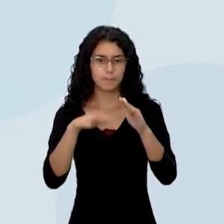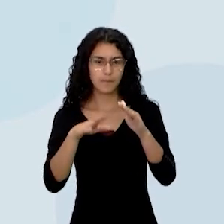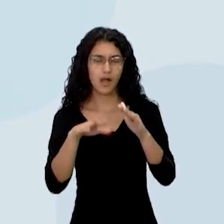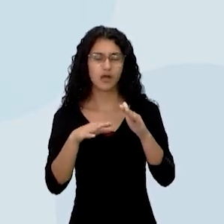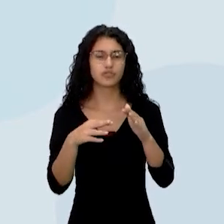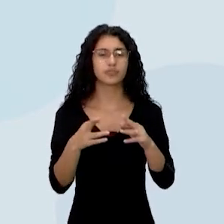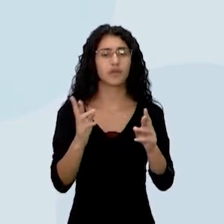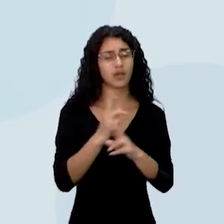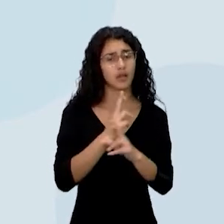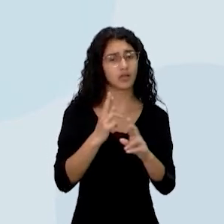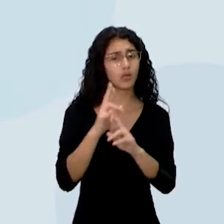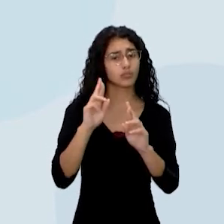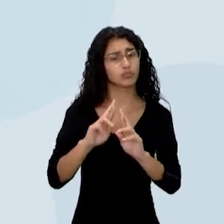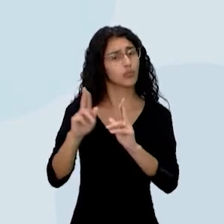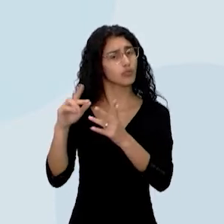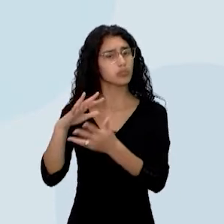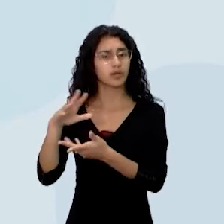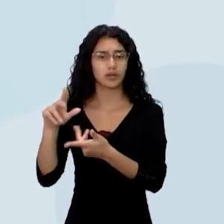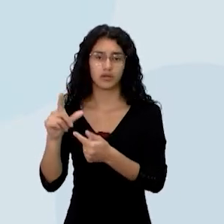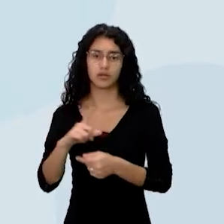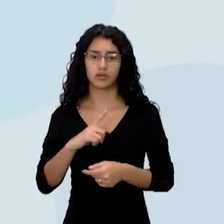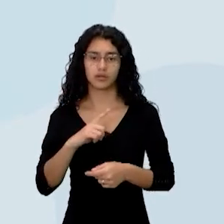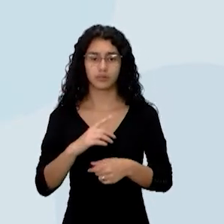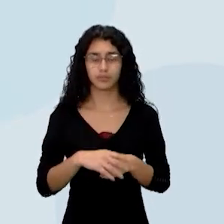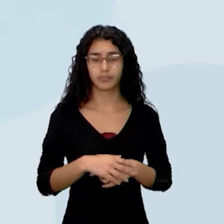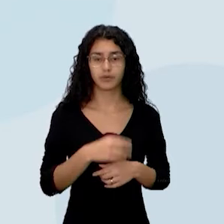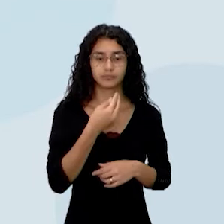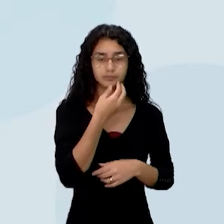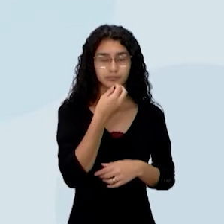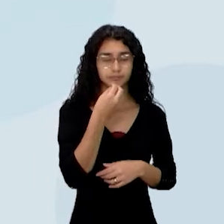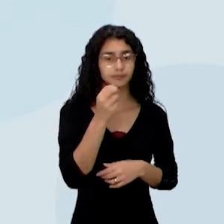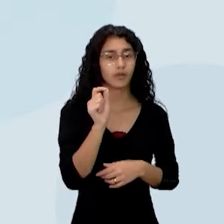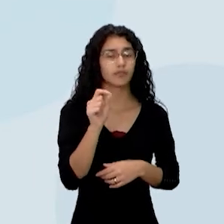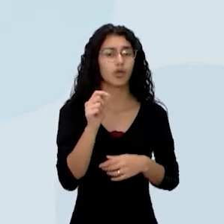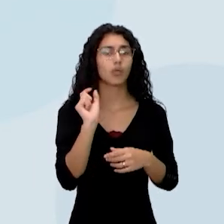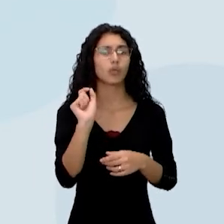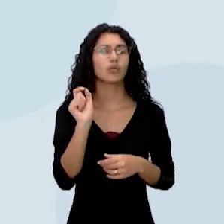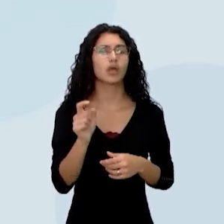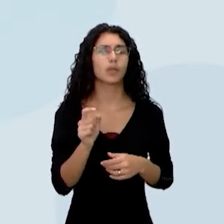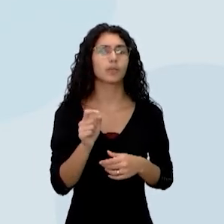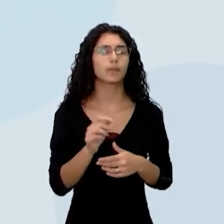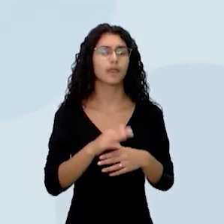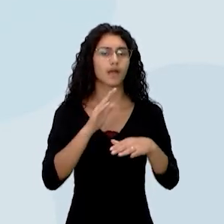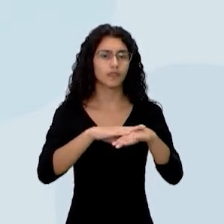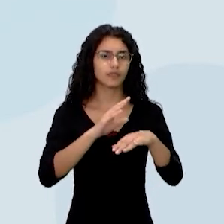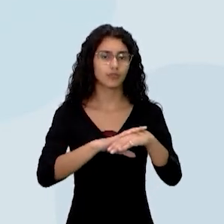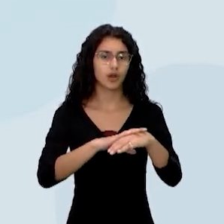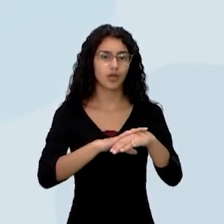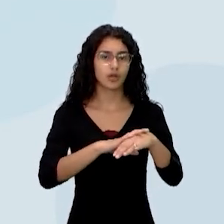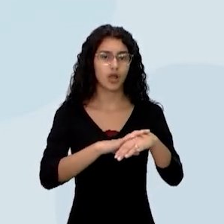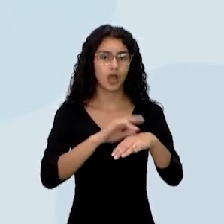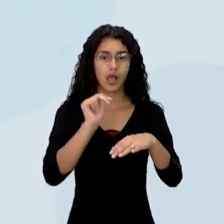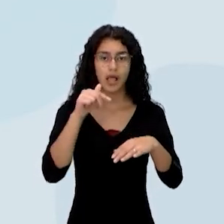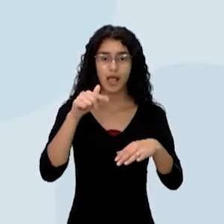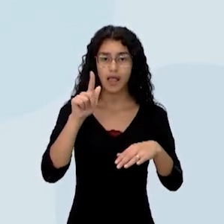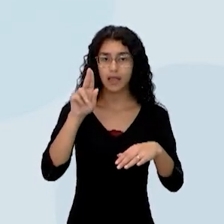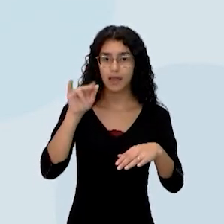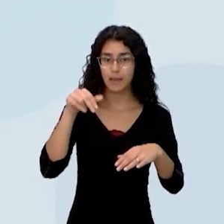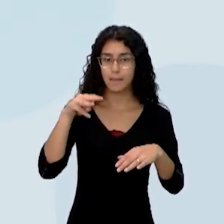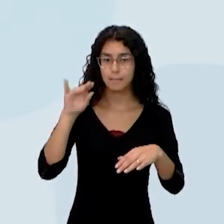planetas rochosos. E tem a ver com o quê? Com a composição química do planeta, né? Os planetas rochosos